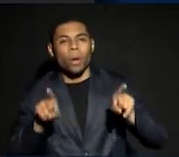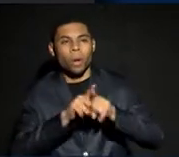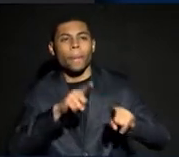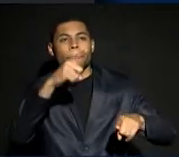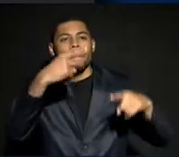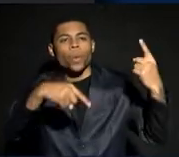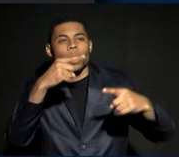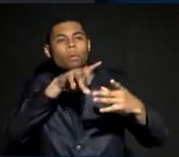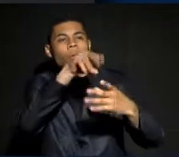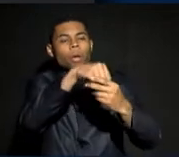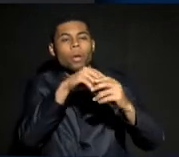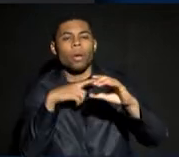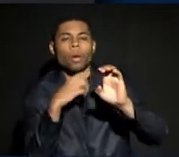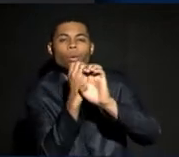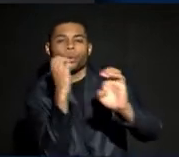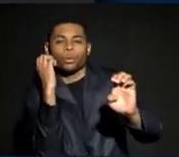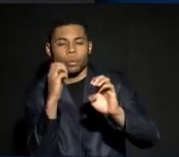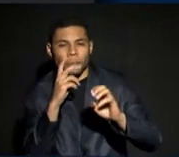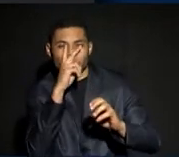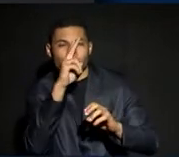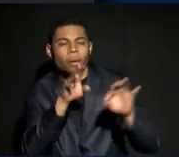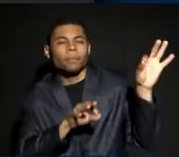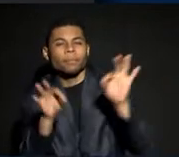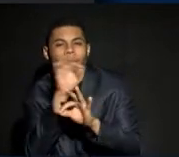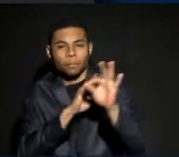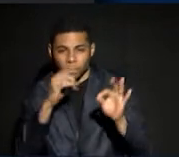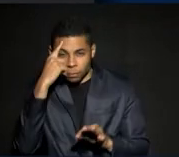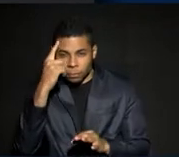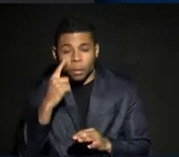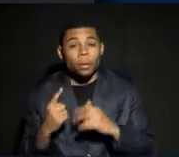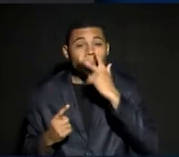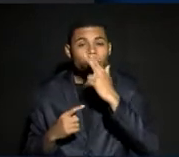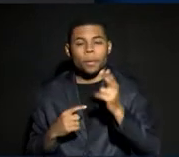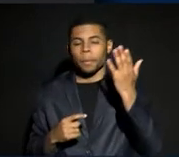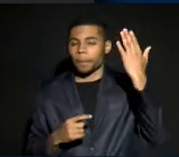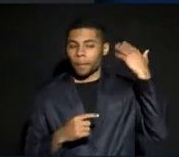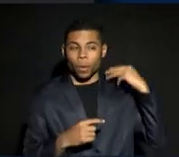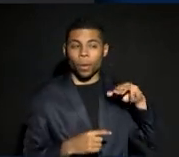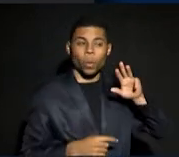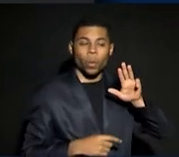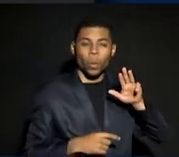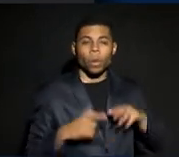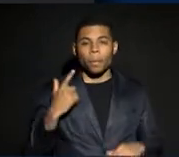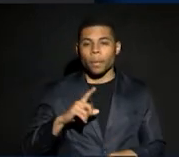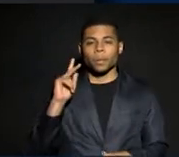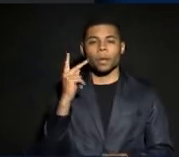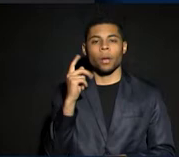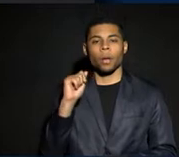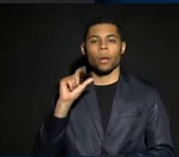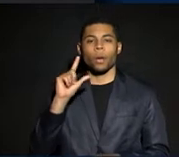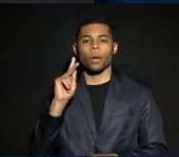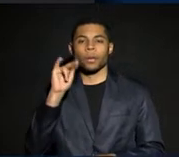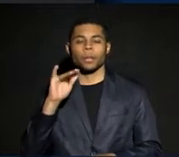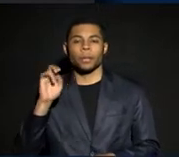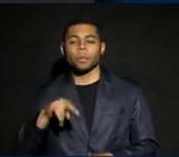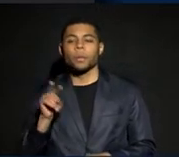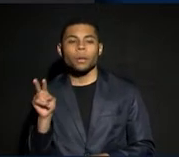que juntou a melhor tradição democrática do Brasil, nas figuras do Lula e do Alckmin, em torno de um